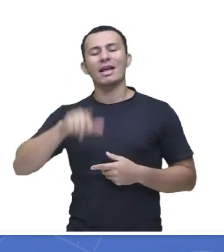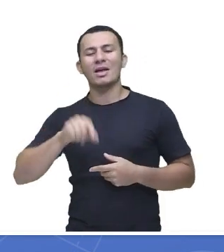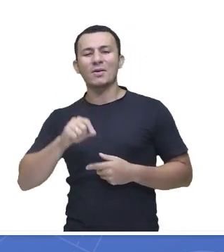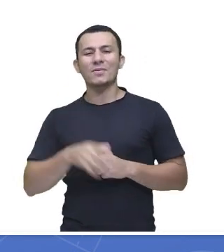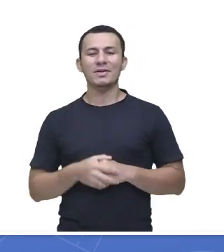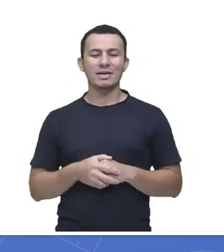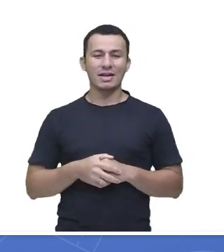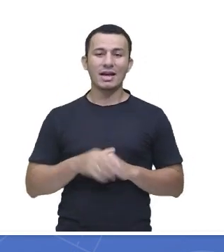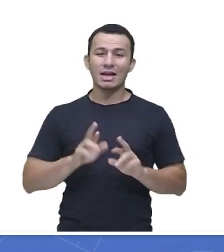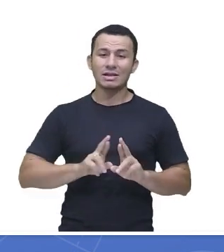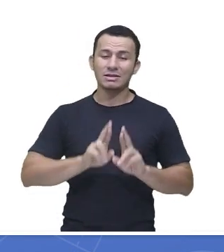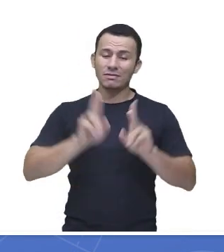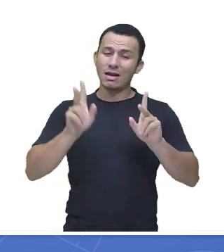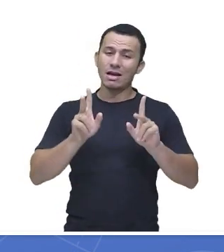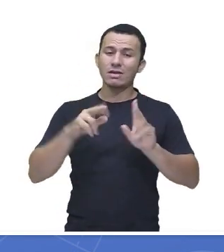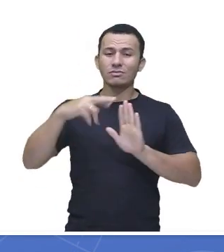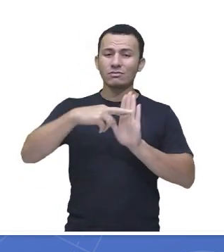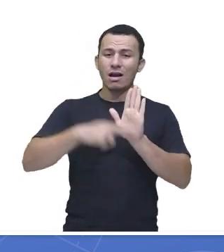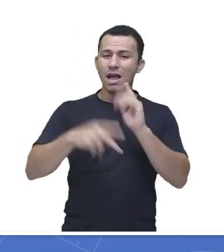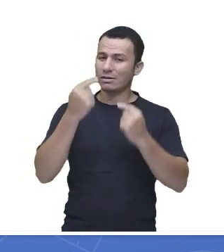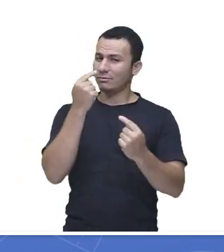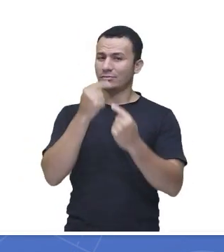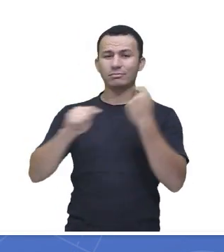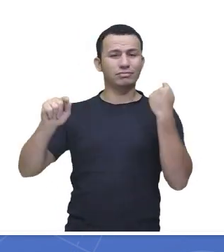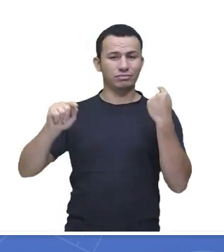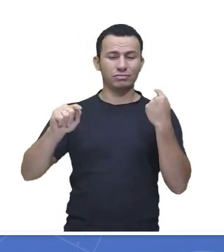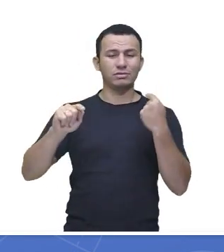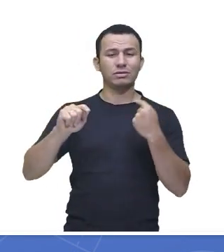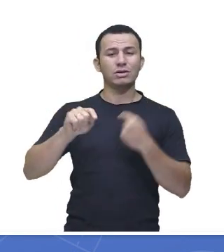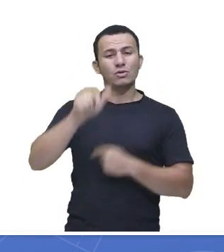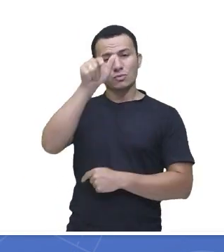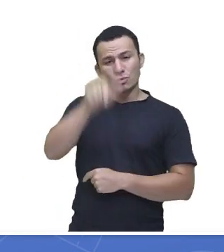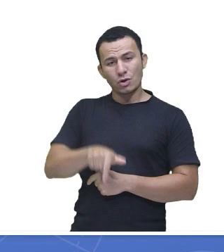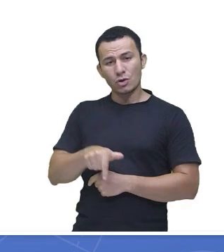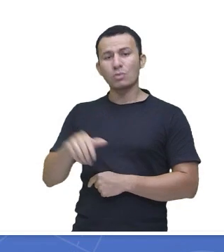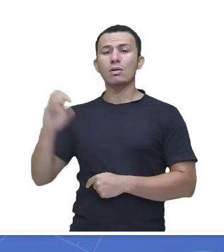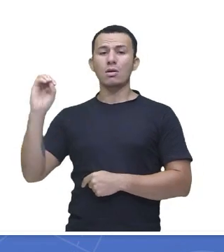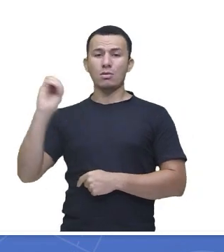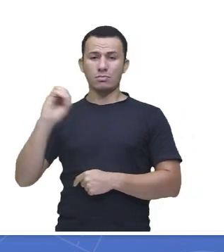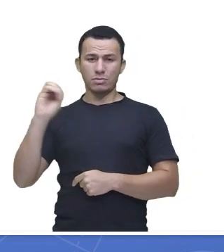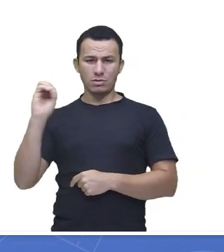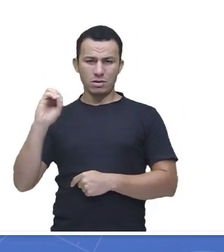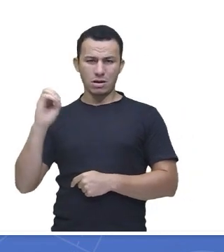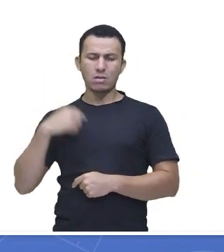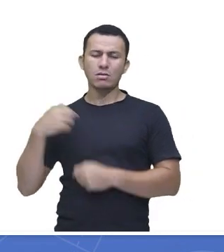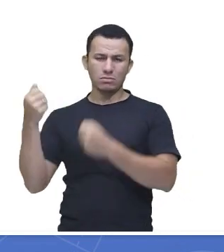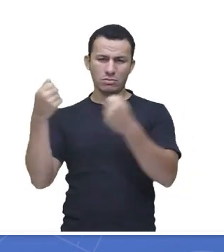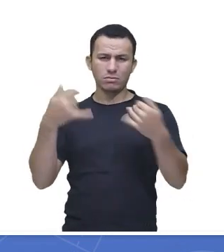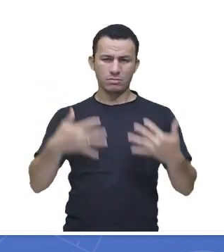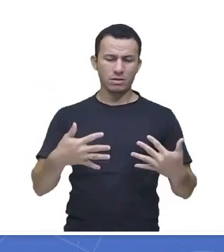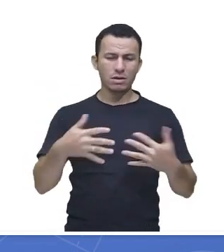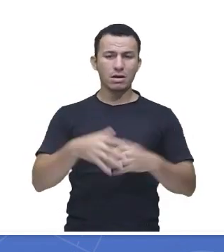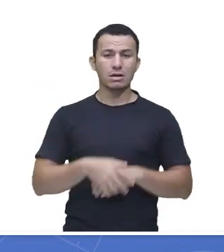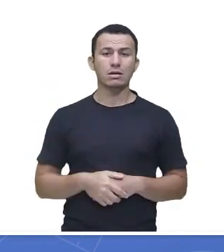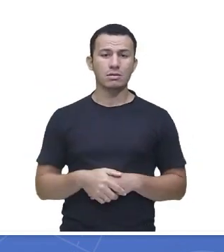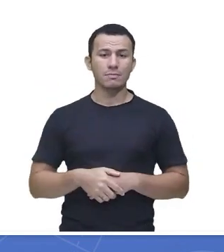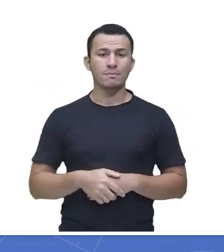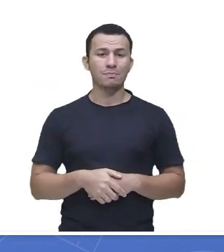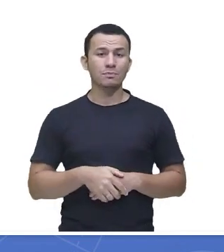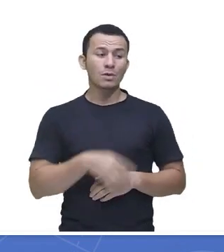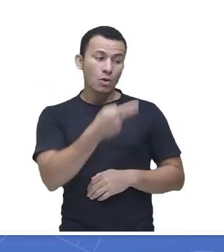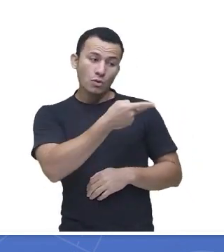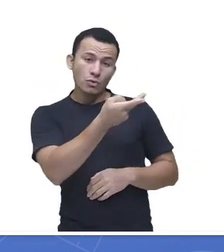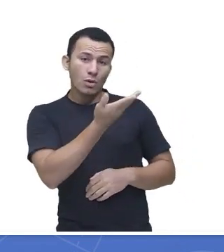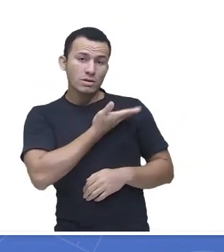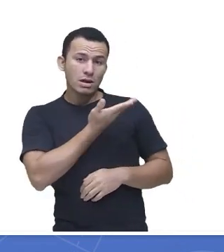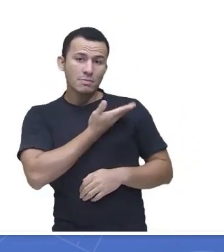das funções sintáticas de sujeito e objeto. Eu expliquei para vocês direitinho passo a passo, né? Os 2